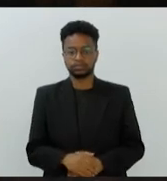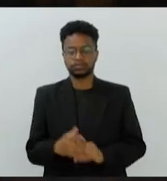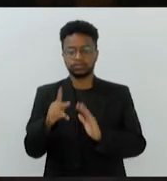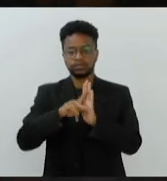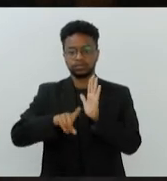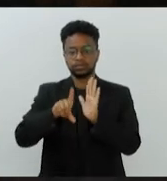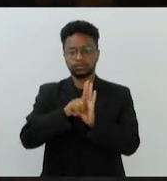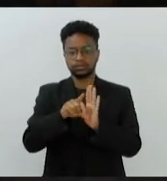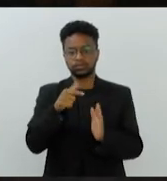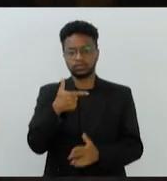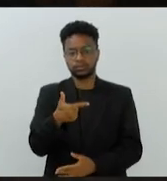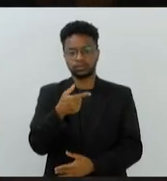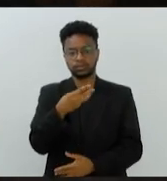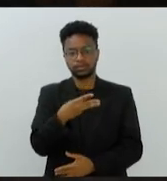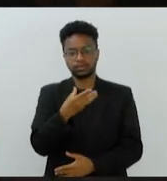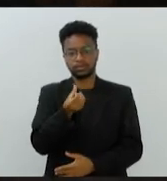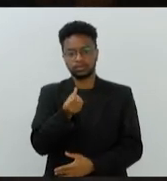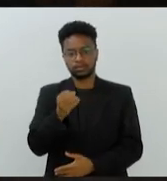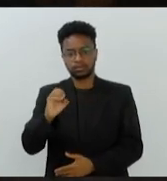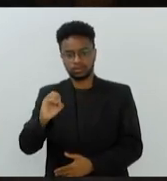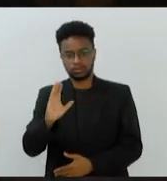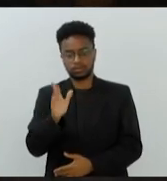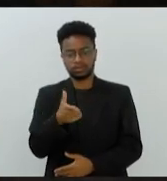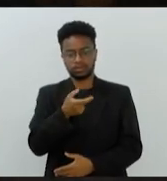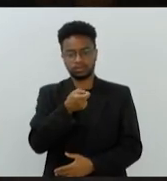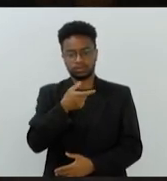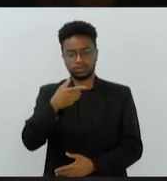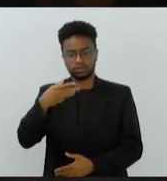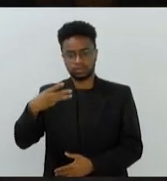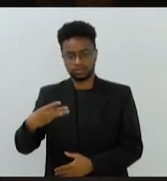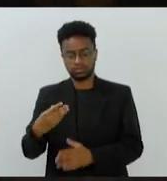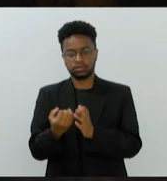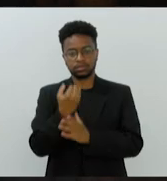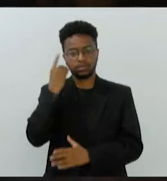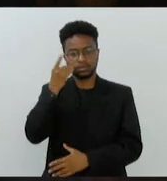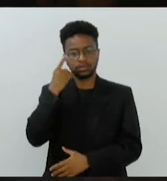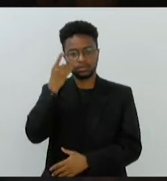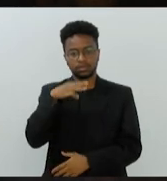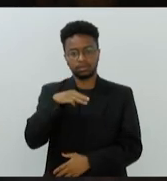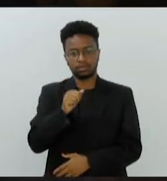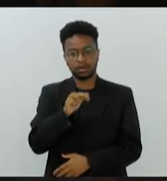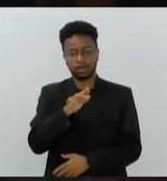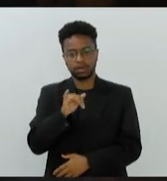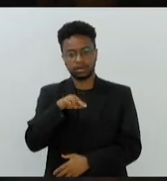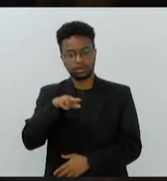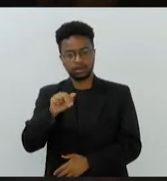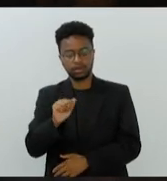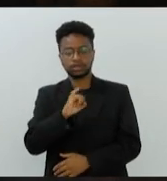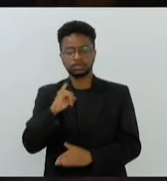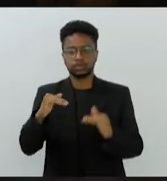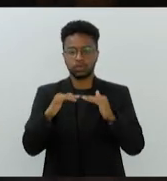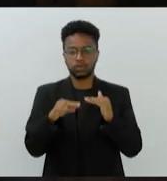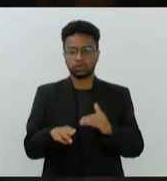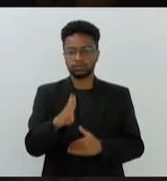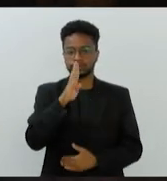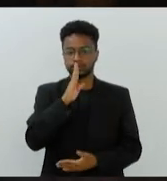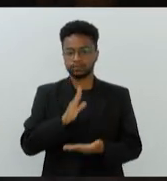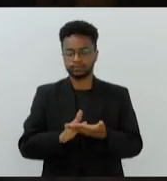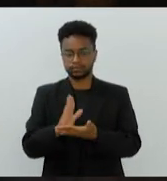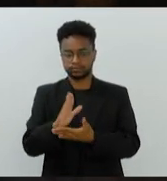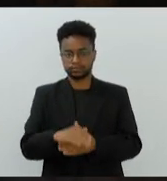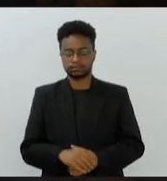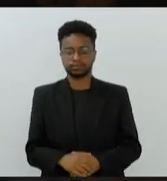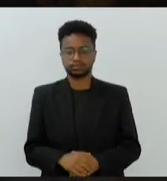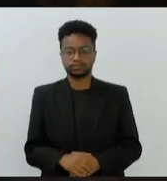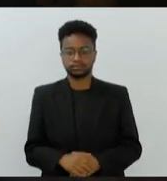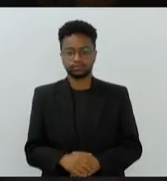lei 2.360, de 23, da deputada Marina, do MST, os senhores que aprovam, permaneçam como estão, aprovado.